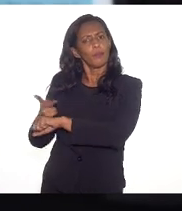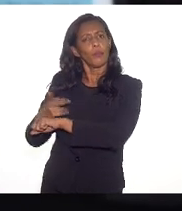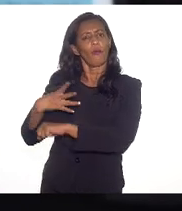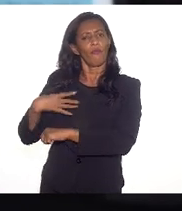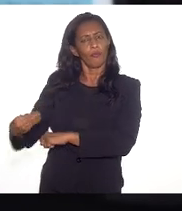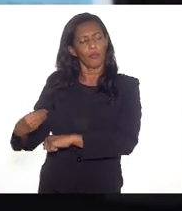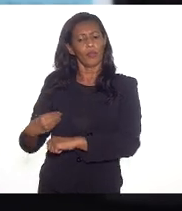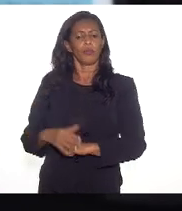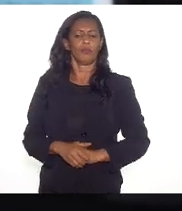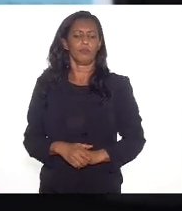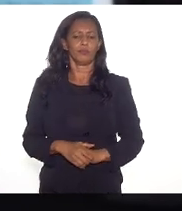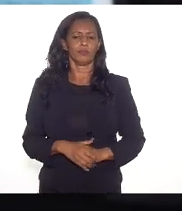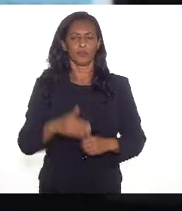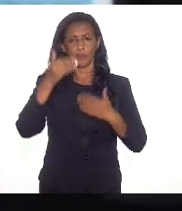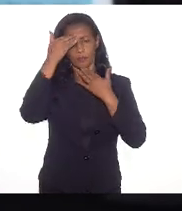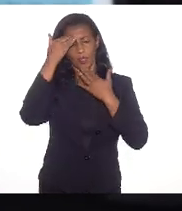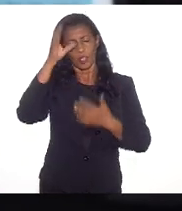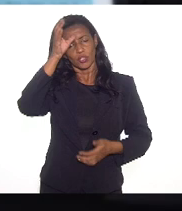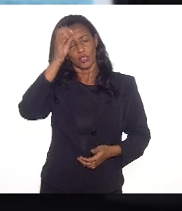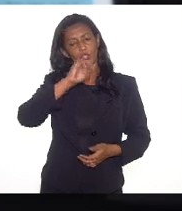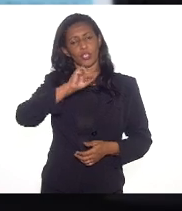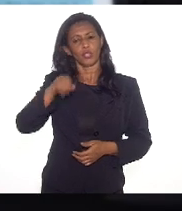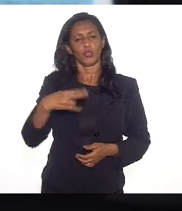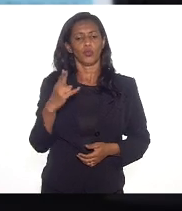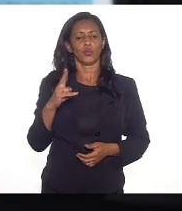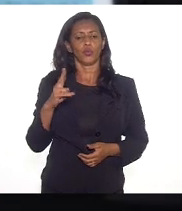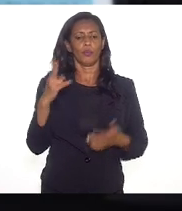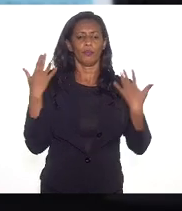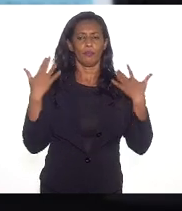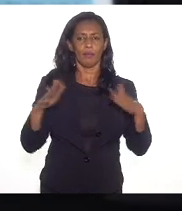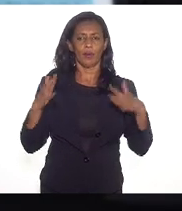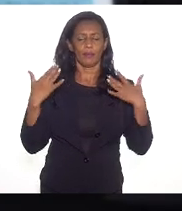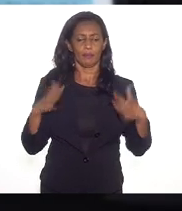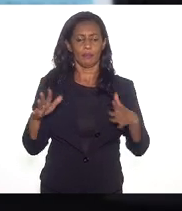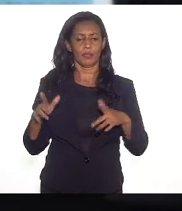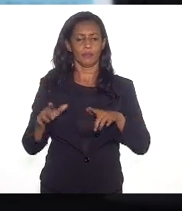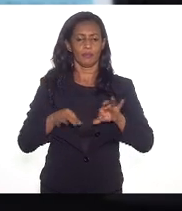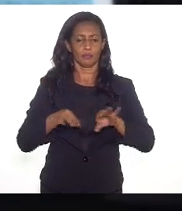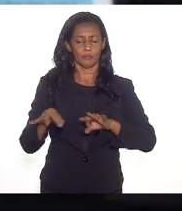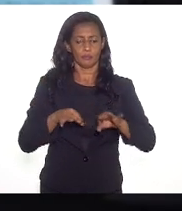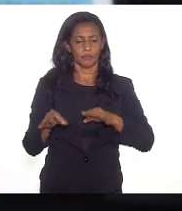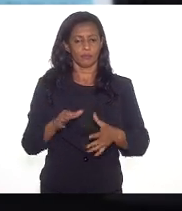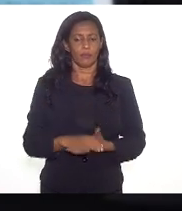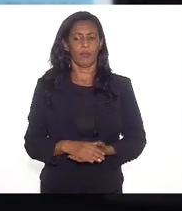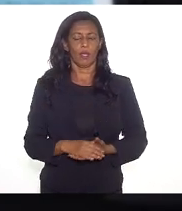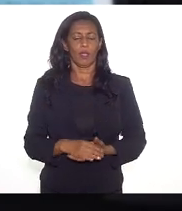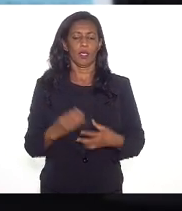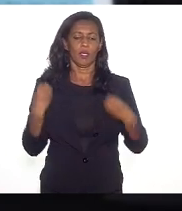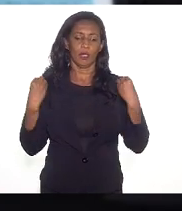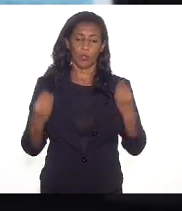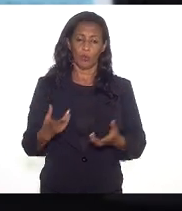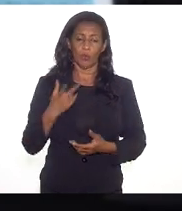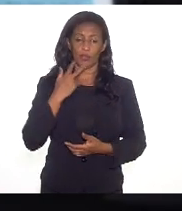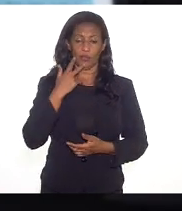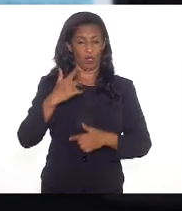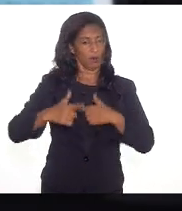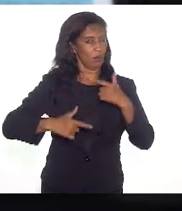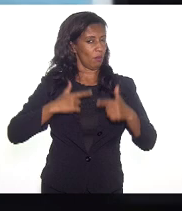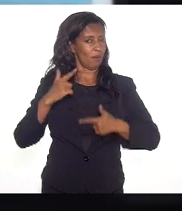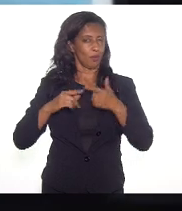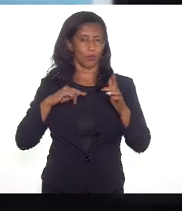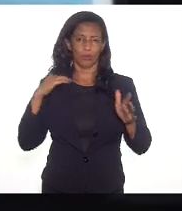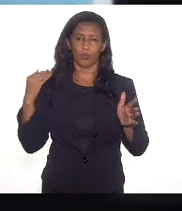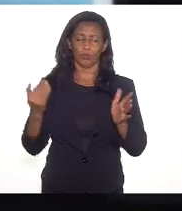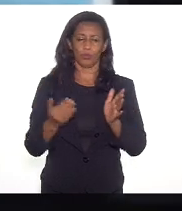seus filhos. Obrigado, tia Ju. Parabéns mais uma vez pelo projeto. E como eu tenho dito, isso é uma luta de todos